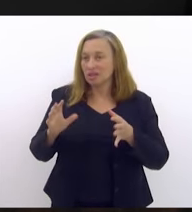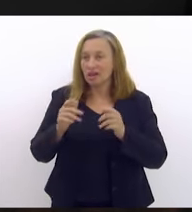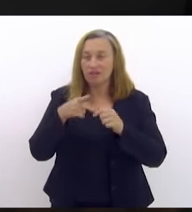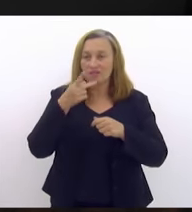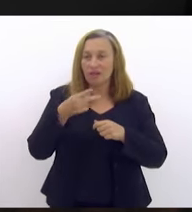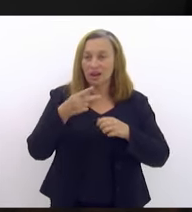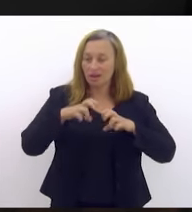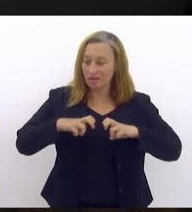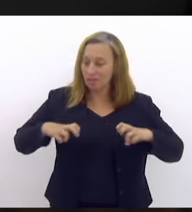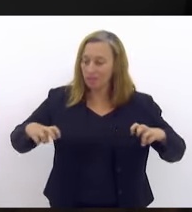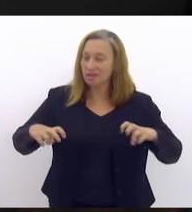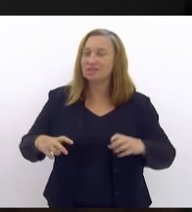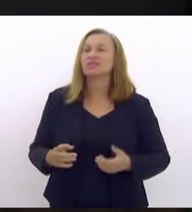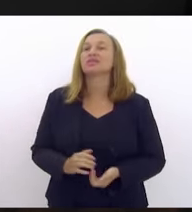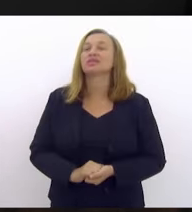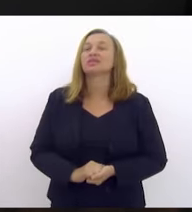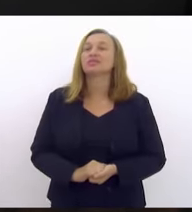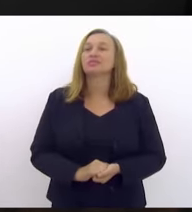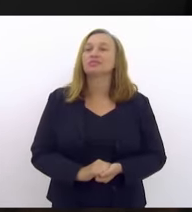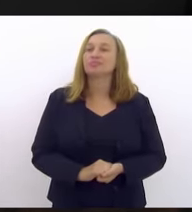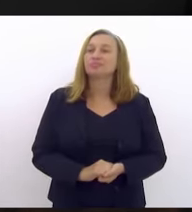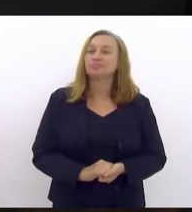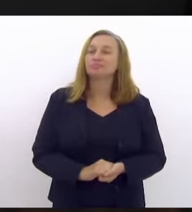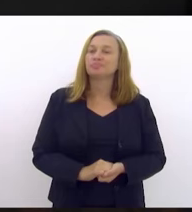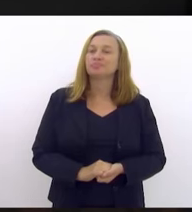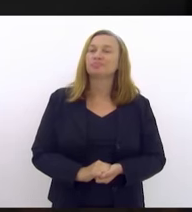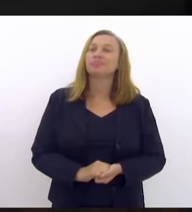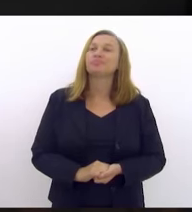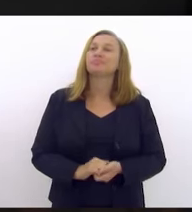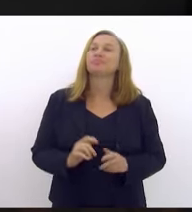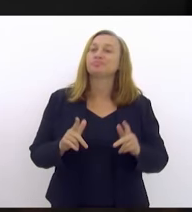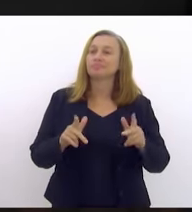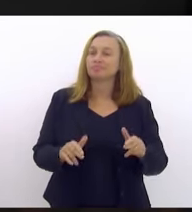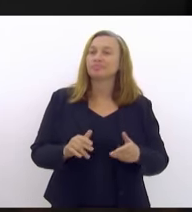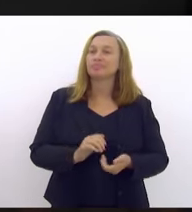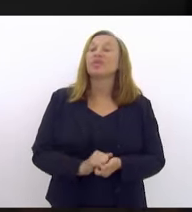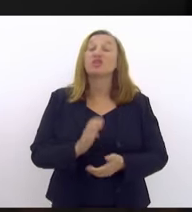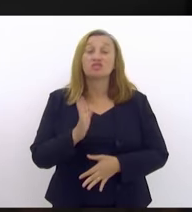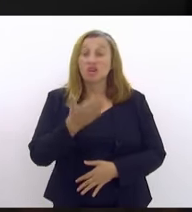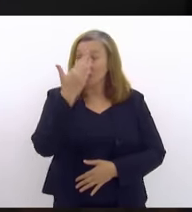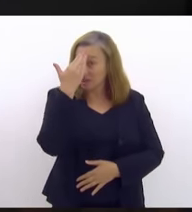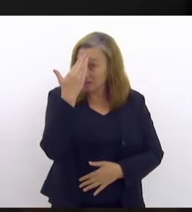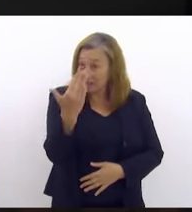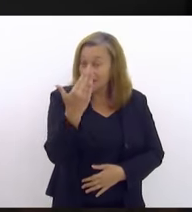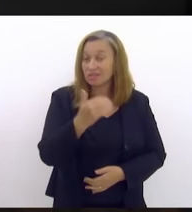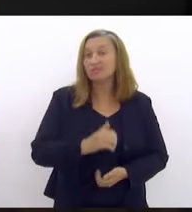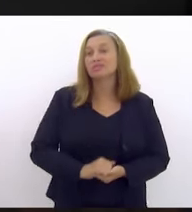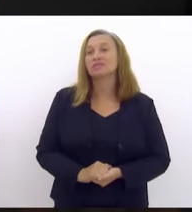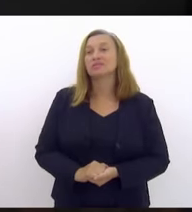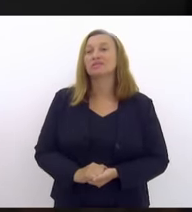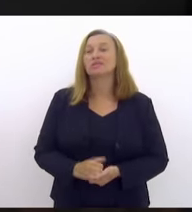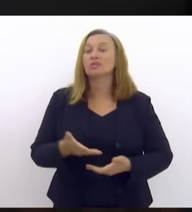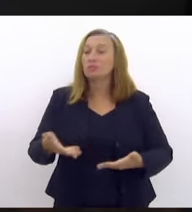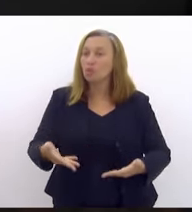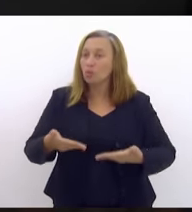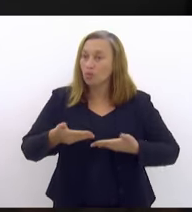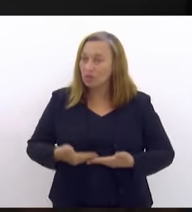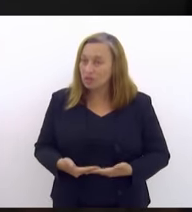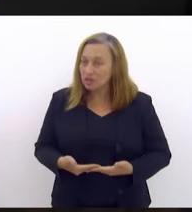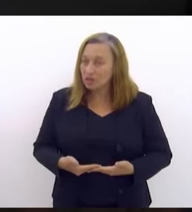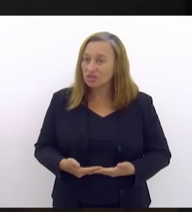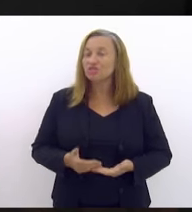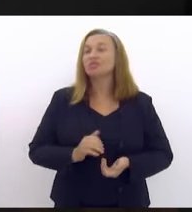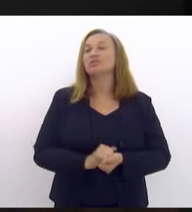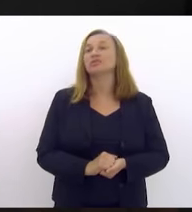mesa, aqui presente. Da mesma forma, eu já agradeço pelo convite que eu